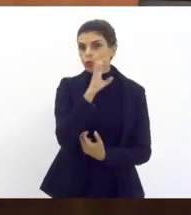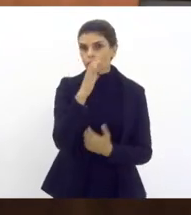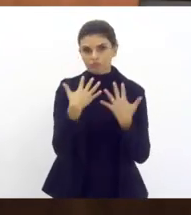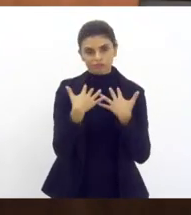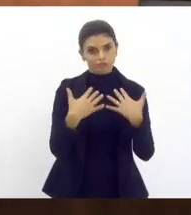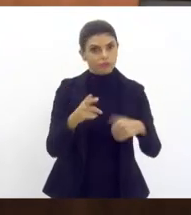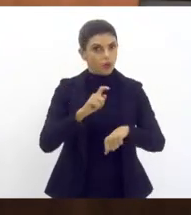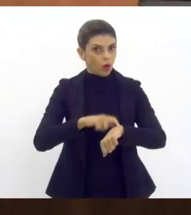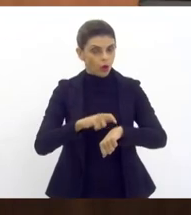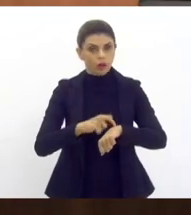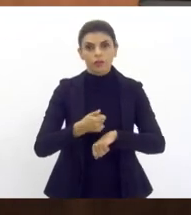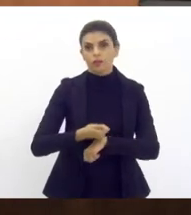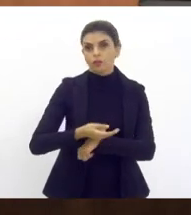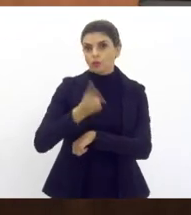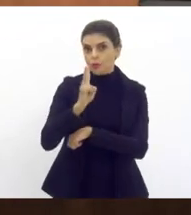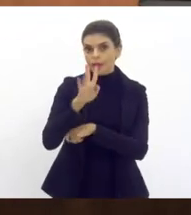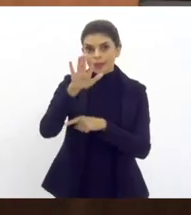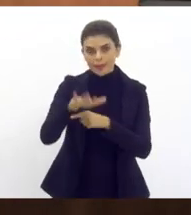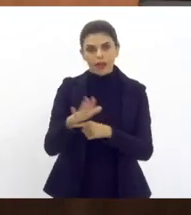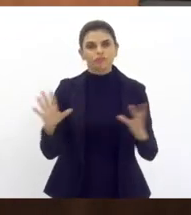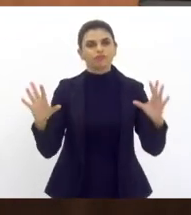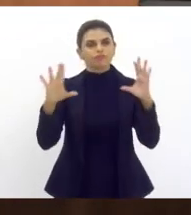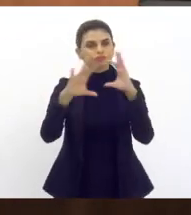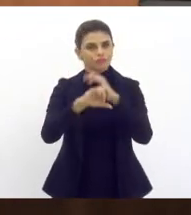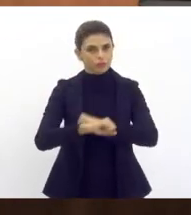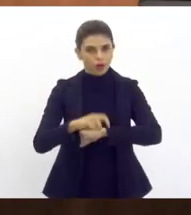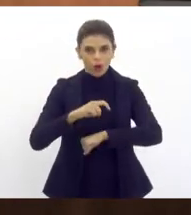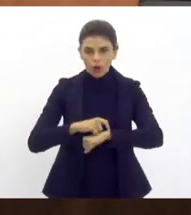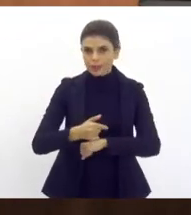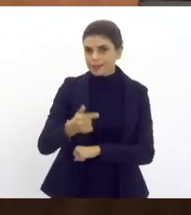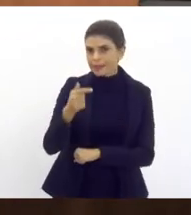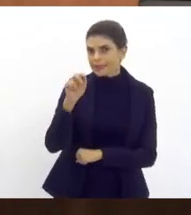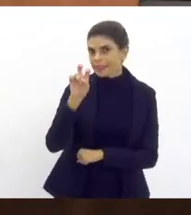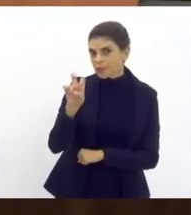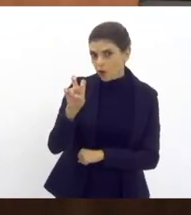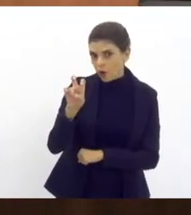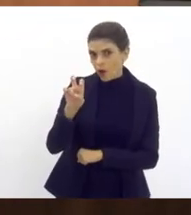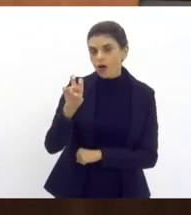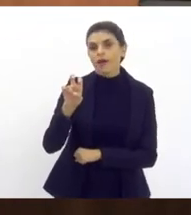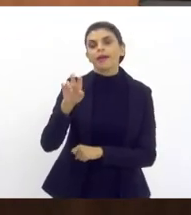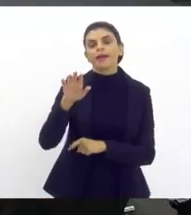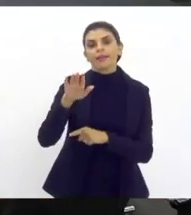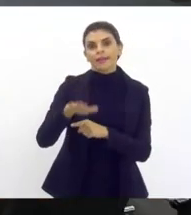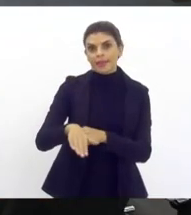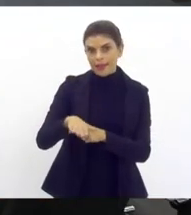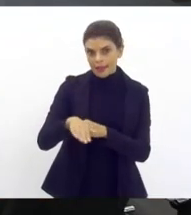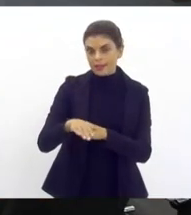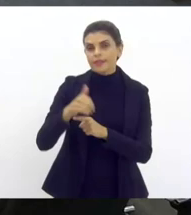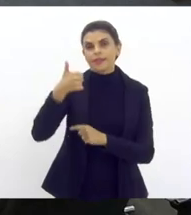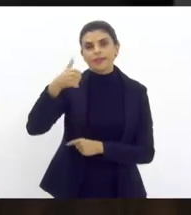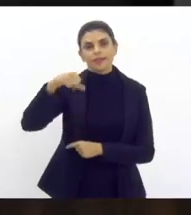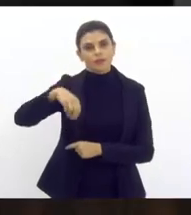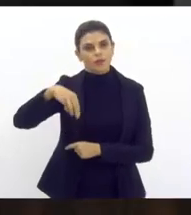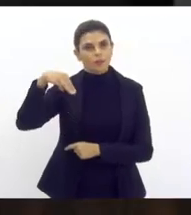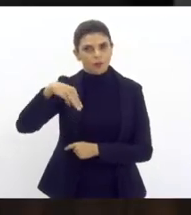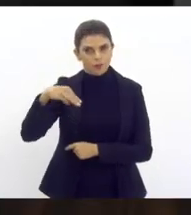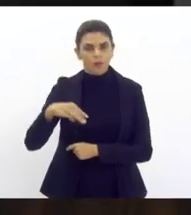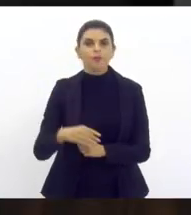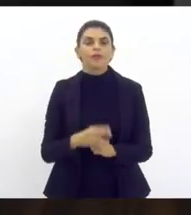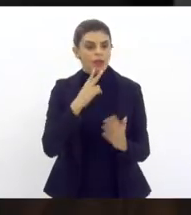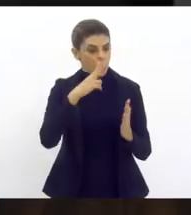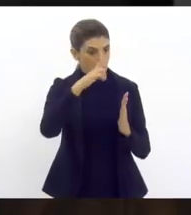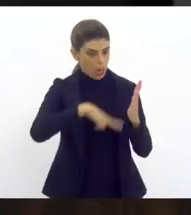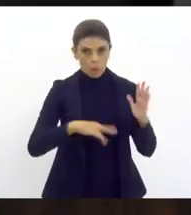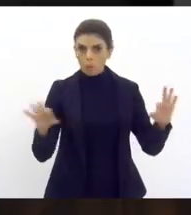iniciada às 14 horas, encerrou-se às 17 horas e 19 minutos. Lida e